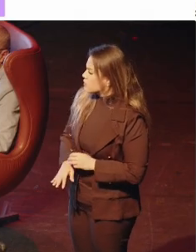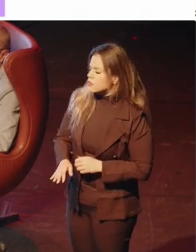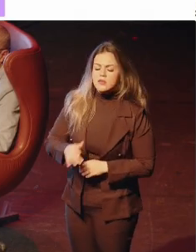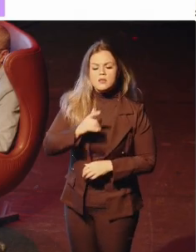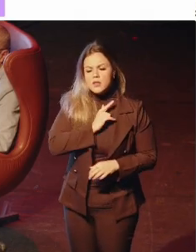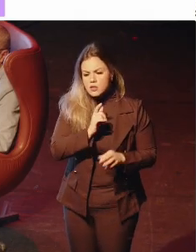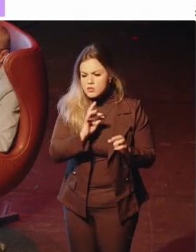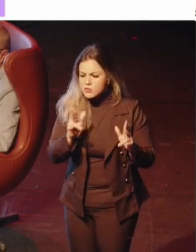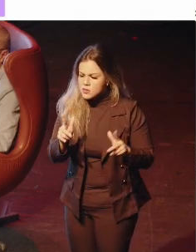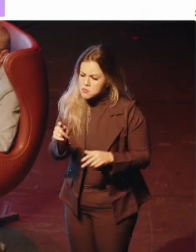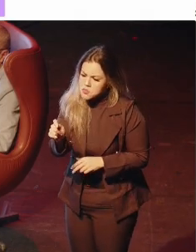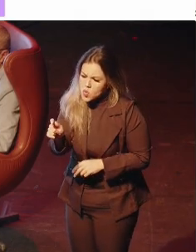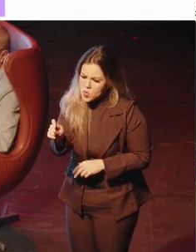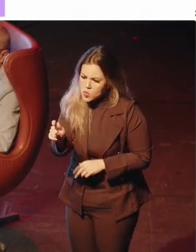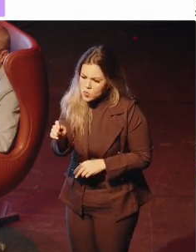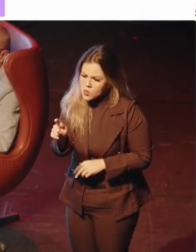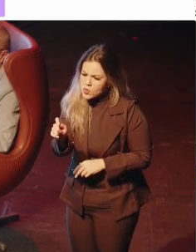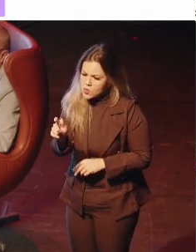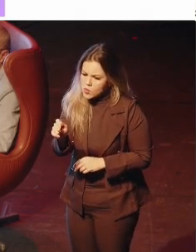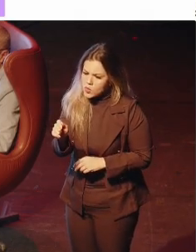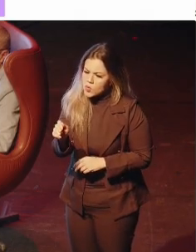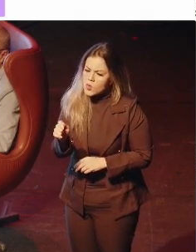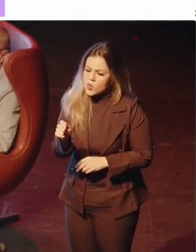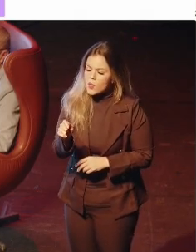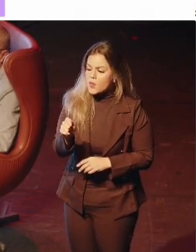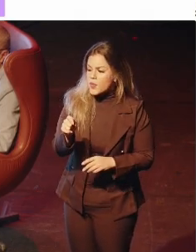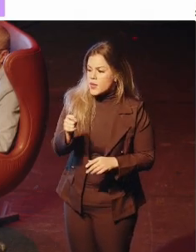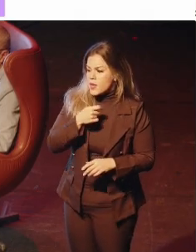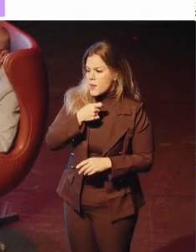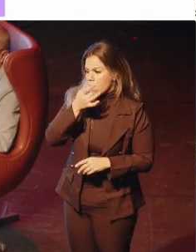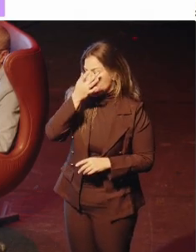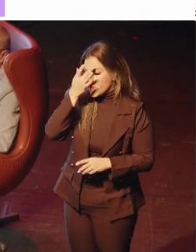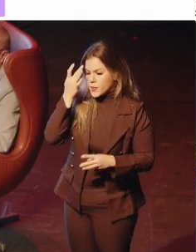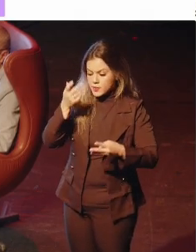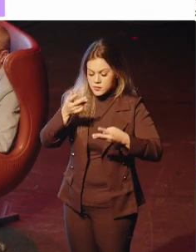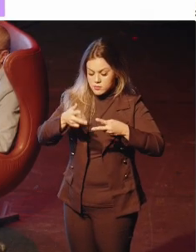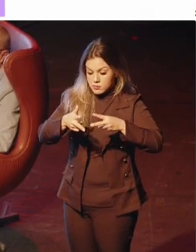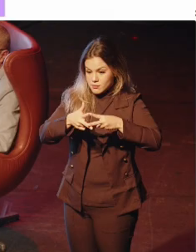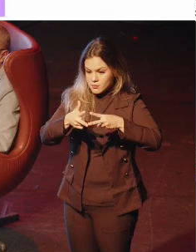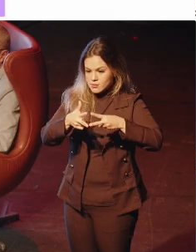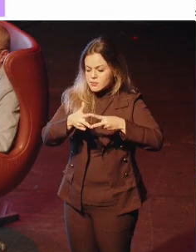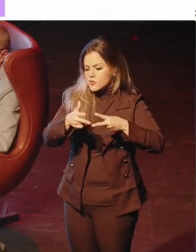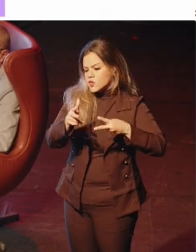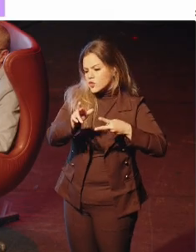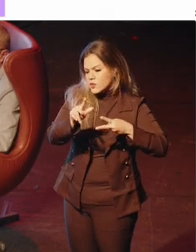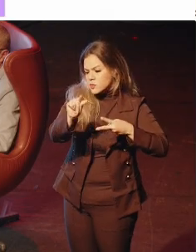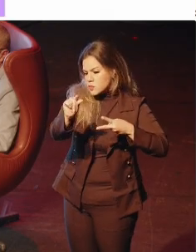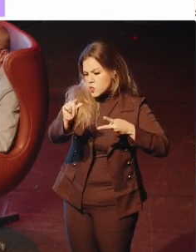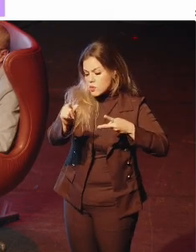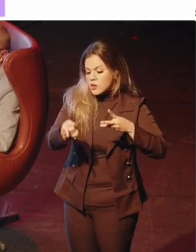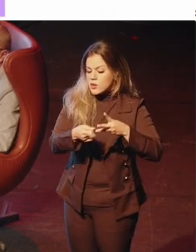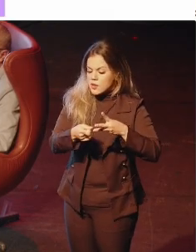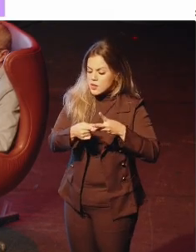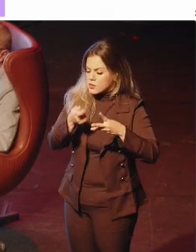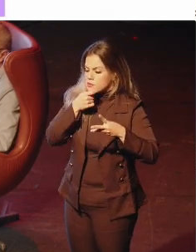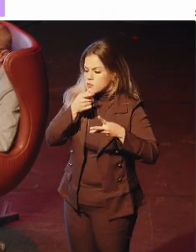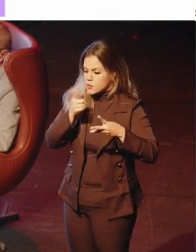pequena, tem se mantido ao longo do tempo, mas tem que ser visto caso a caso, tá?